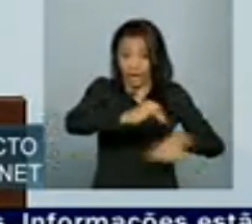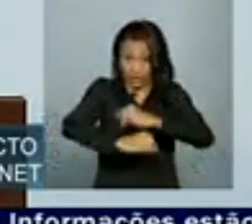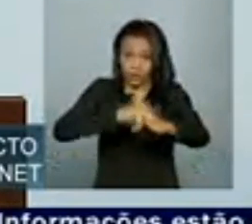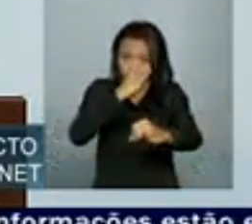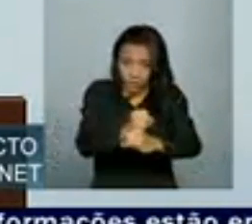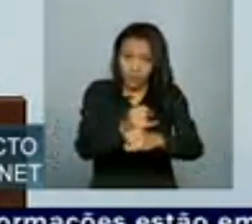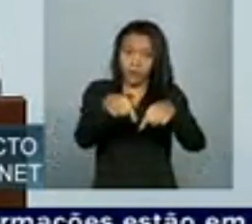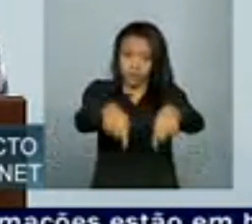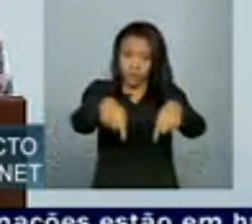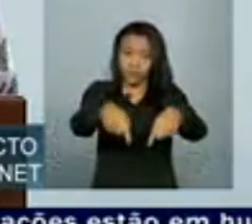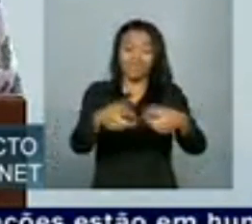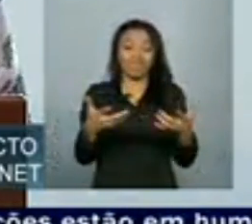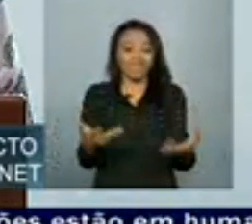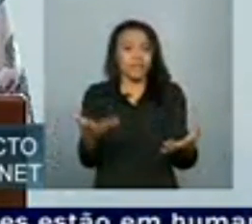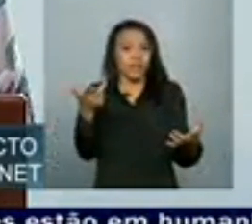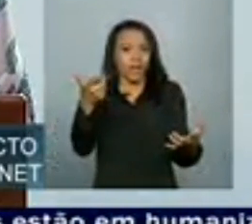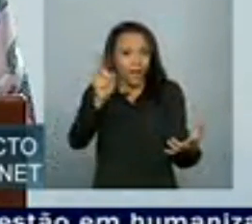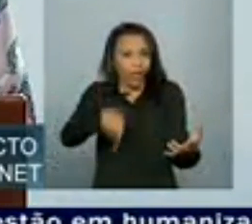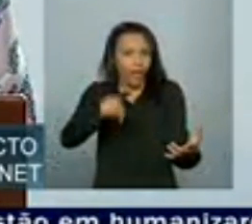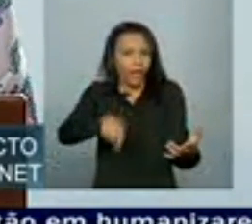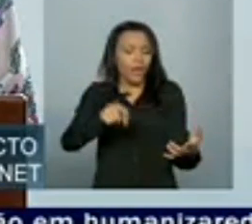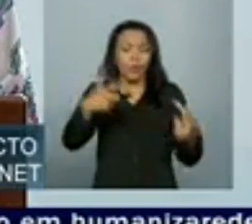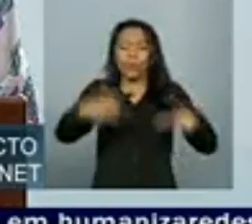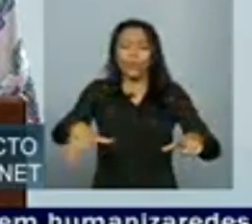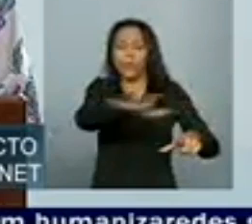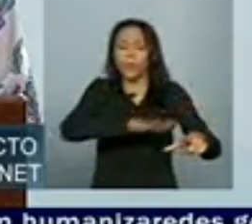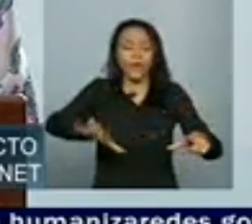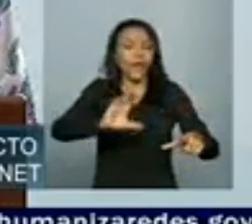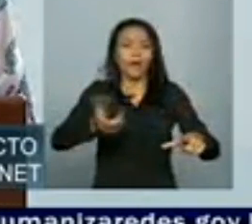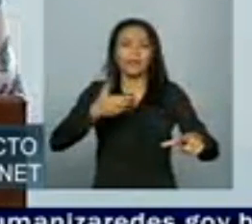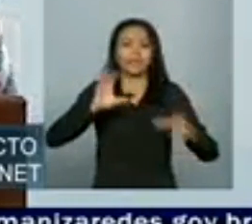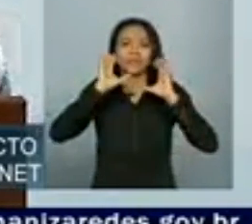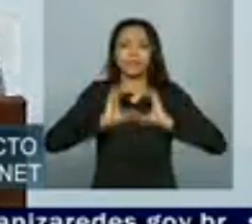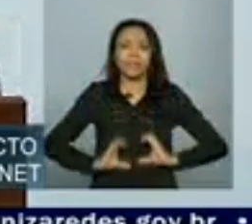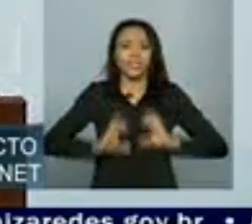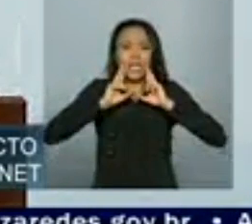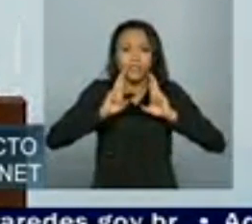vez mais um território da cidadania, da colaboração e da paz.